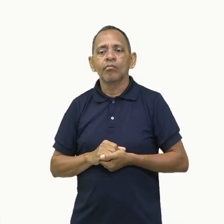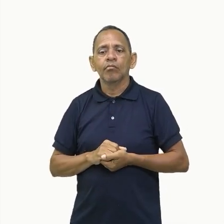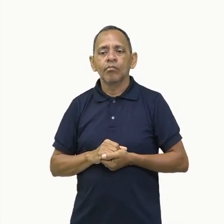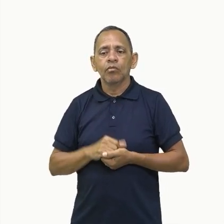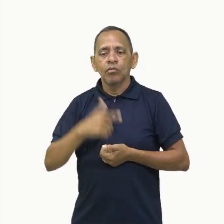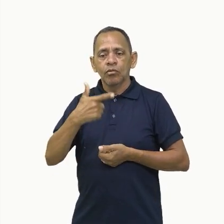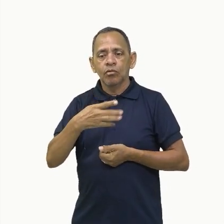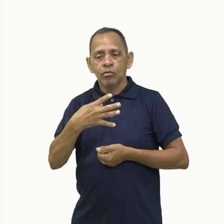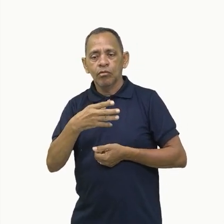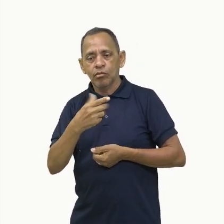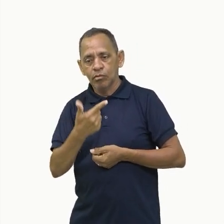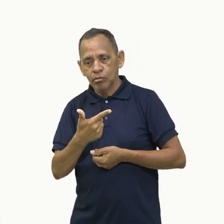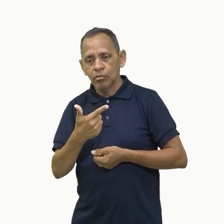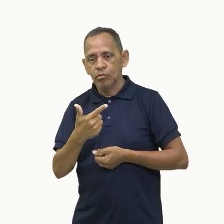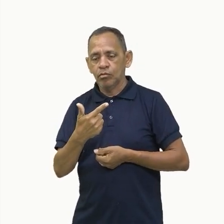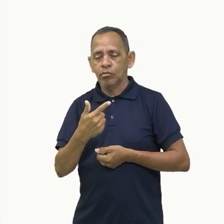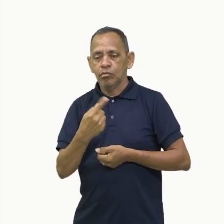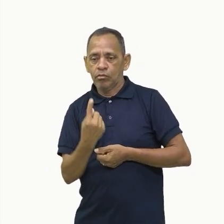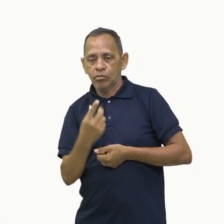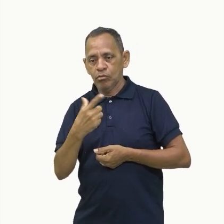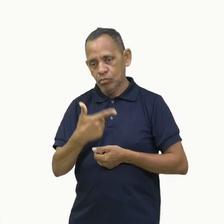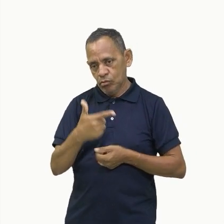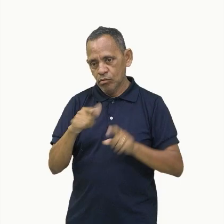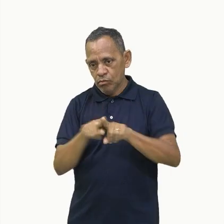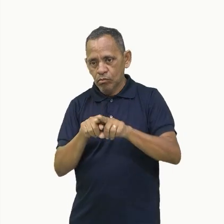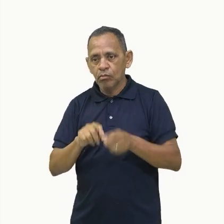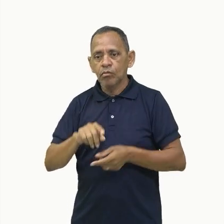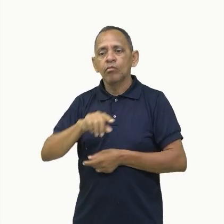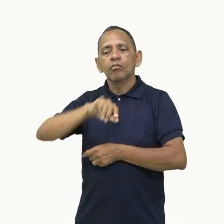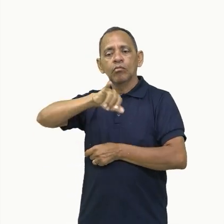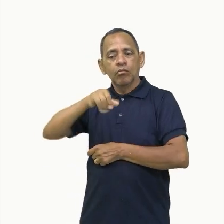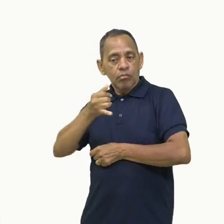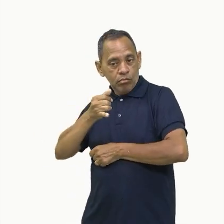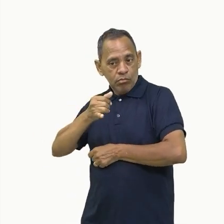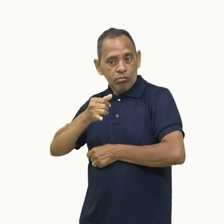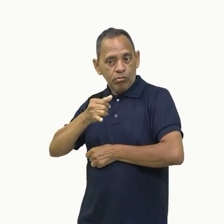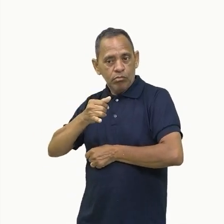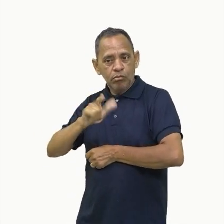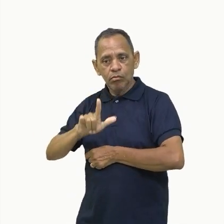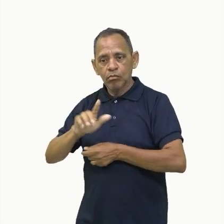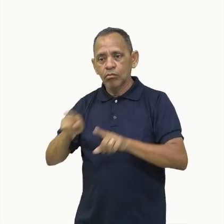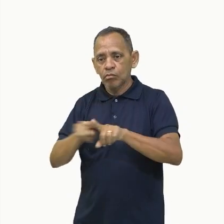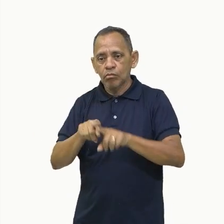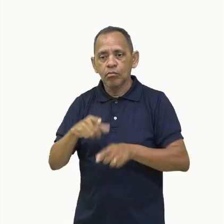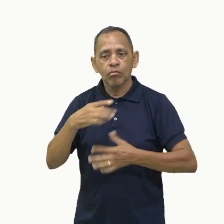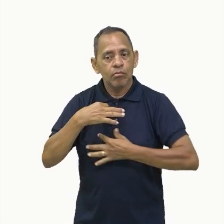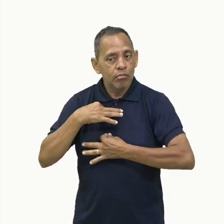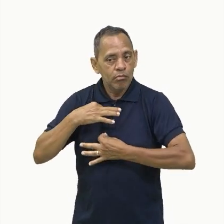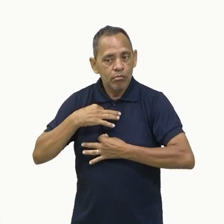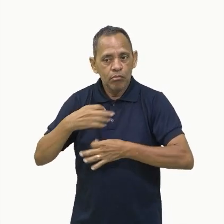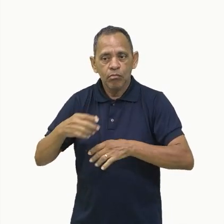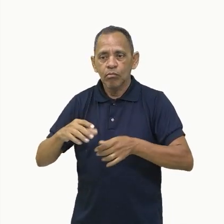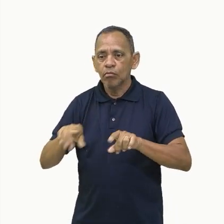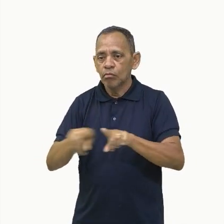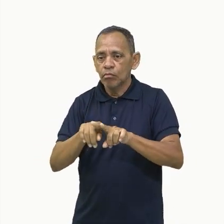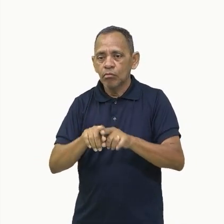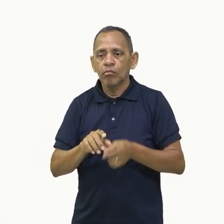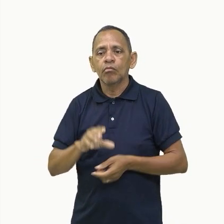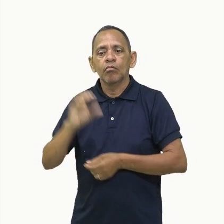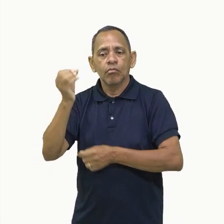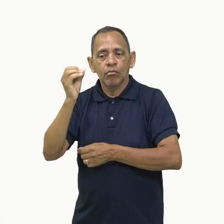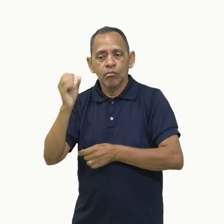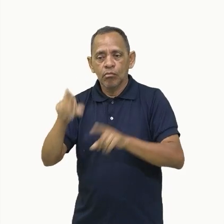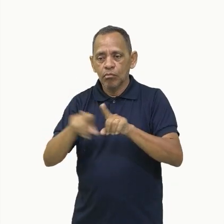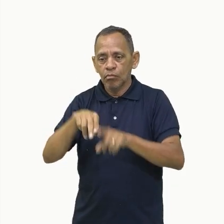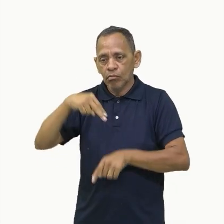Mais baixo ainda em julho, agosto, setembro, outubro, novembro e dezembro. Então, o